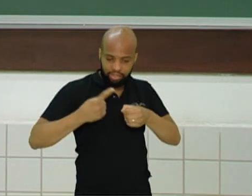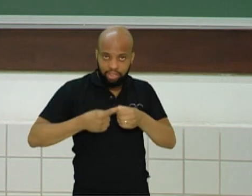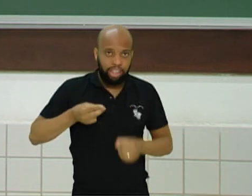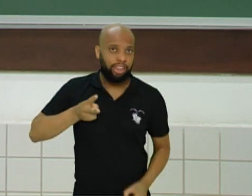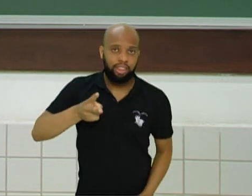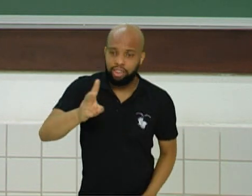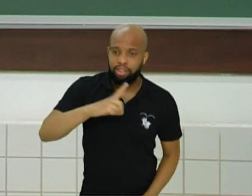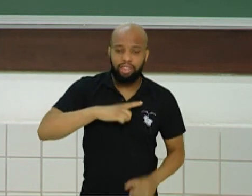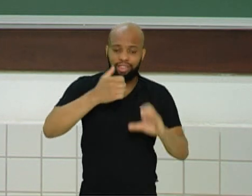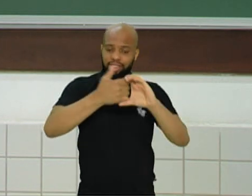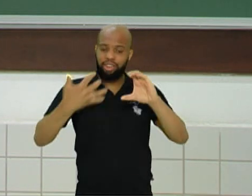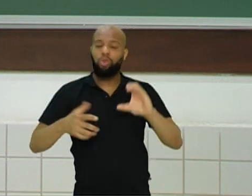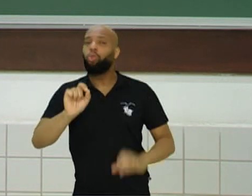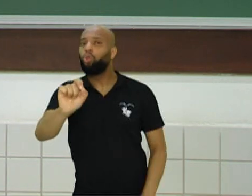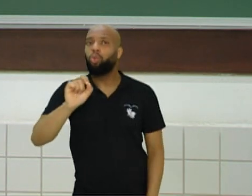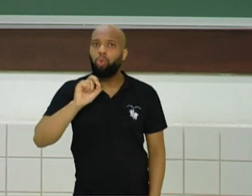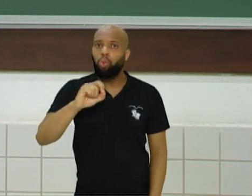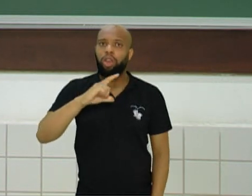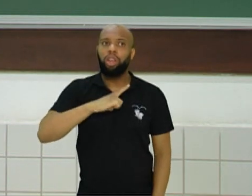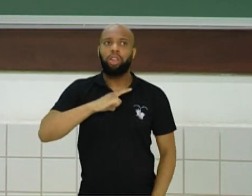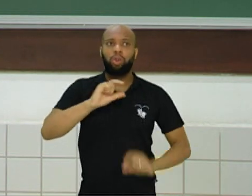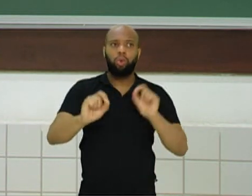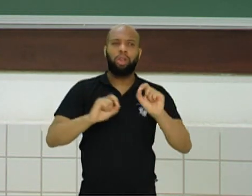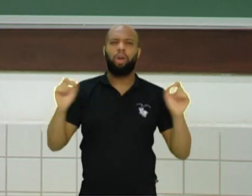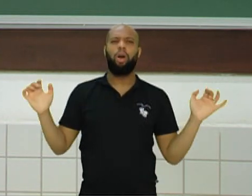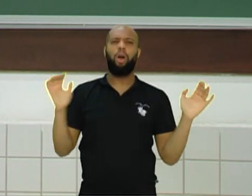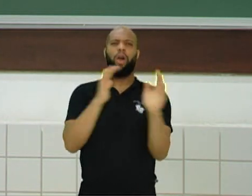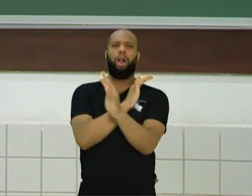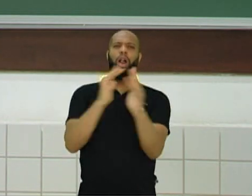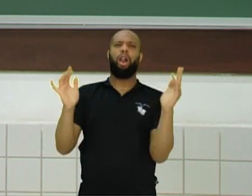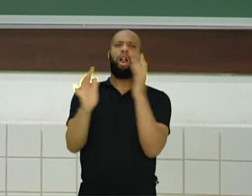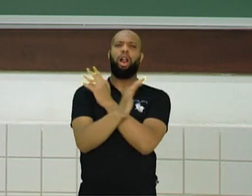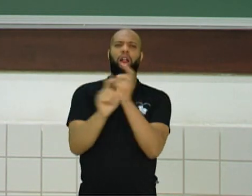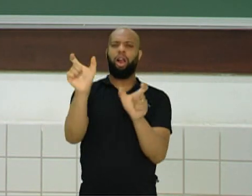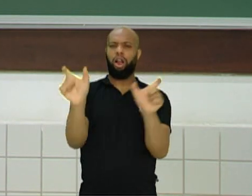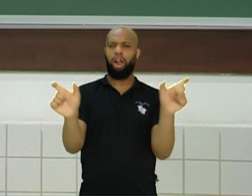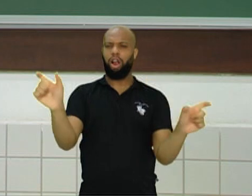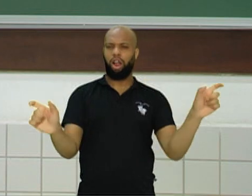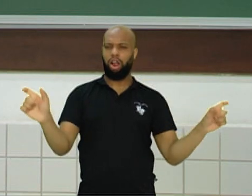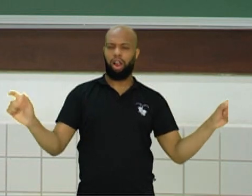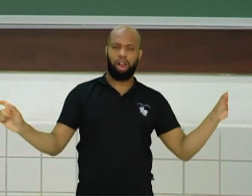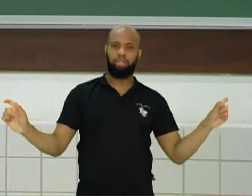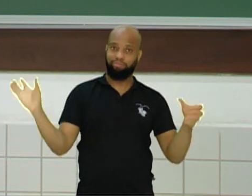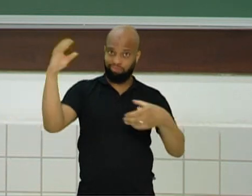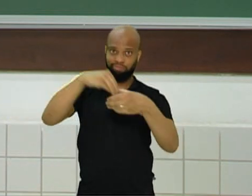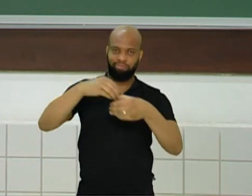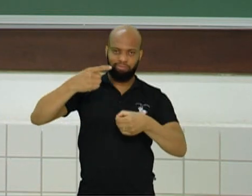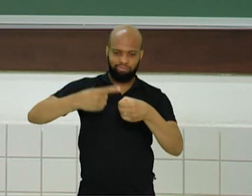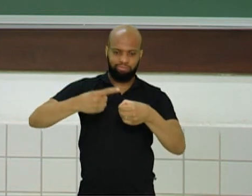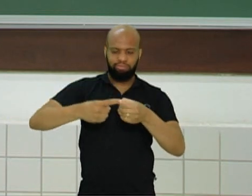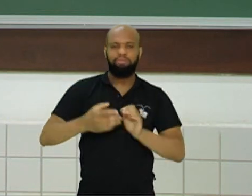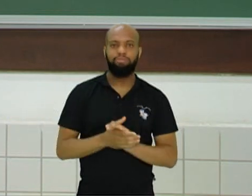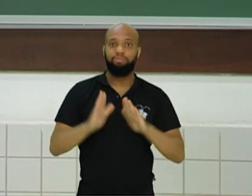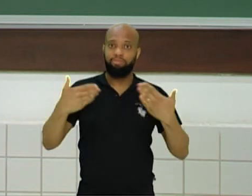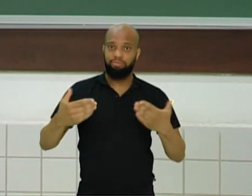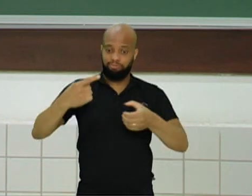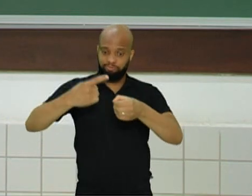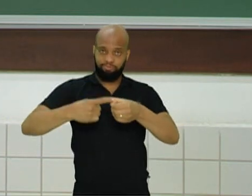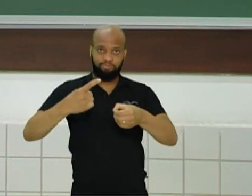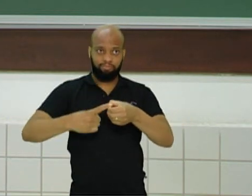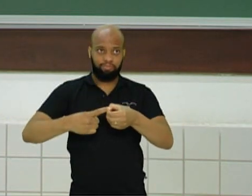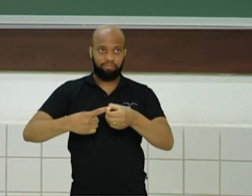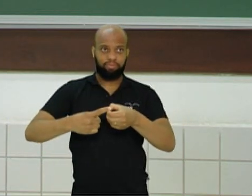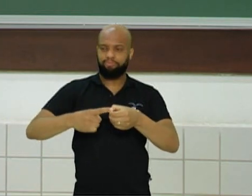são caracterizados pela aglomeração de pessoas. Muitas pessoas na cidade, a cidade ela não